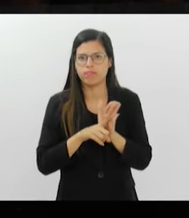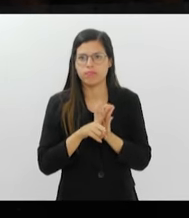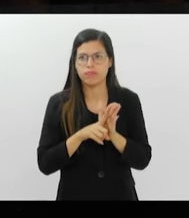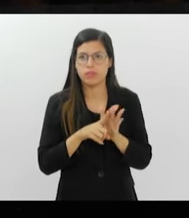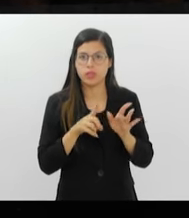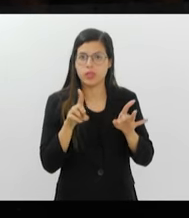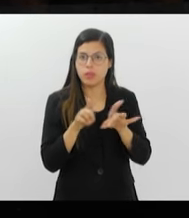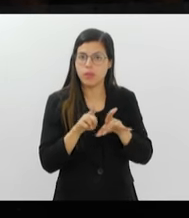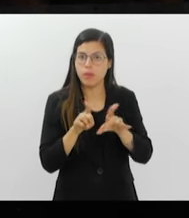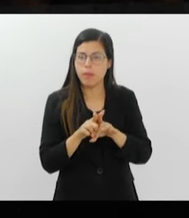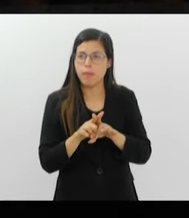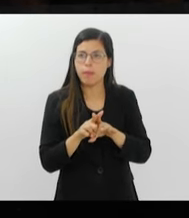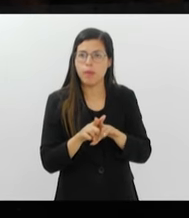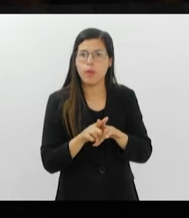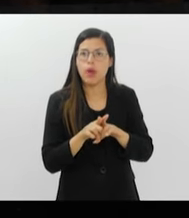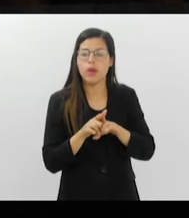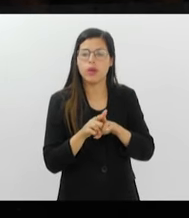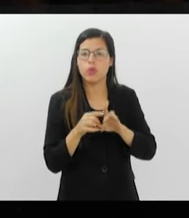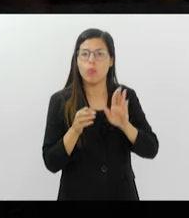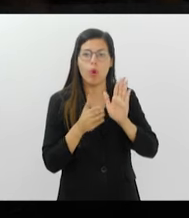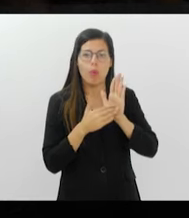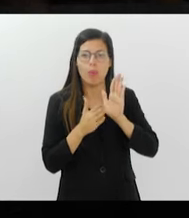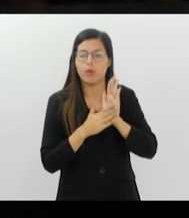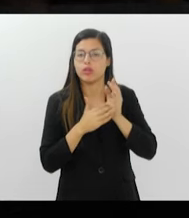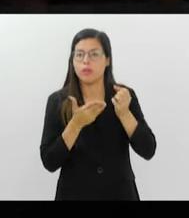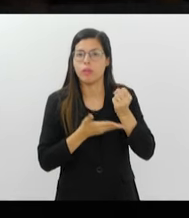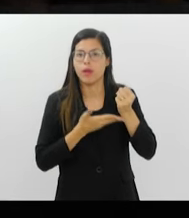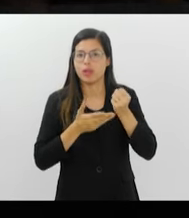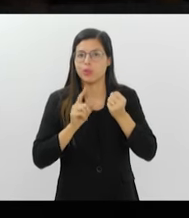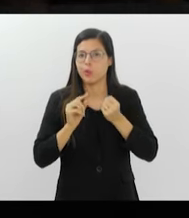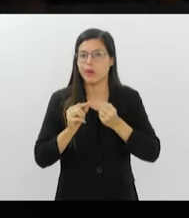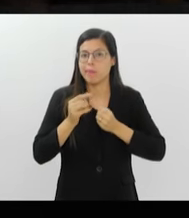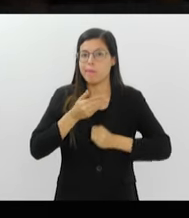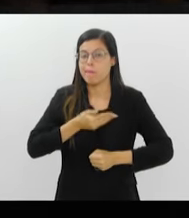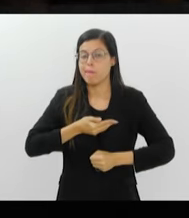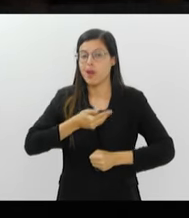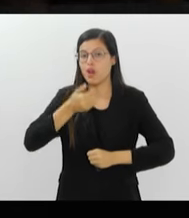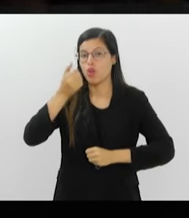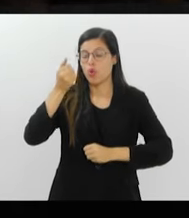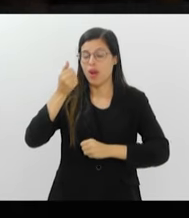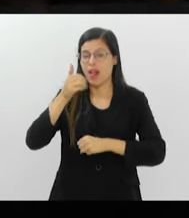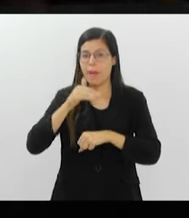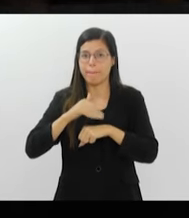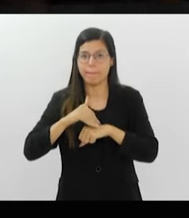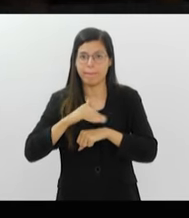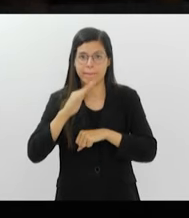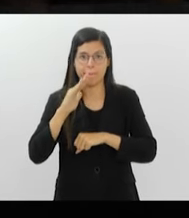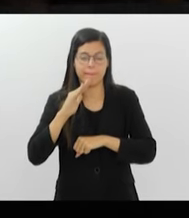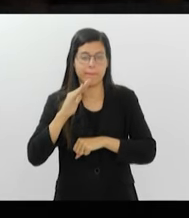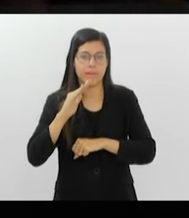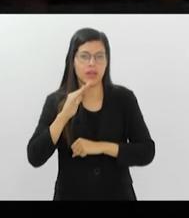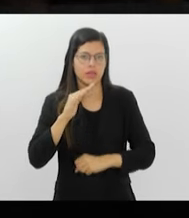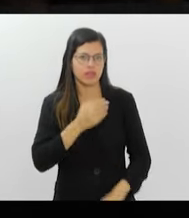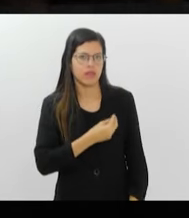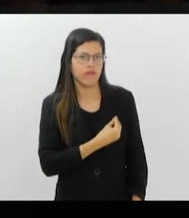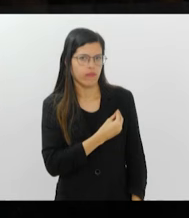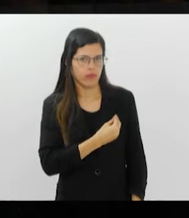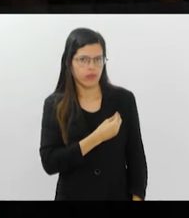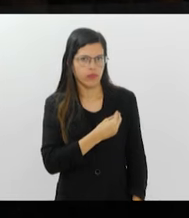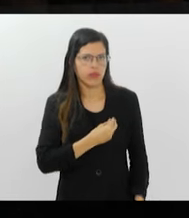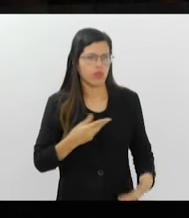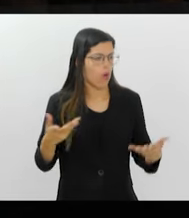tem como proposta básica melhorar ainda mais as condições de vida